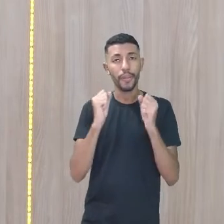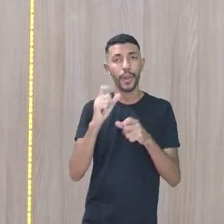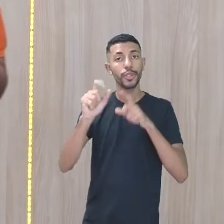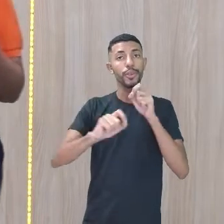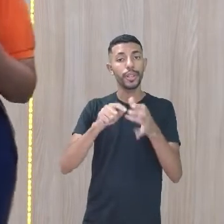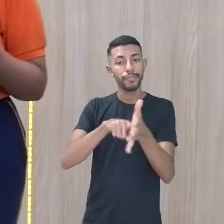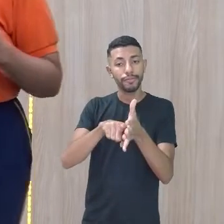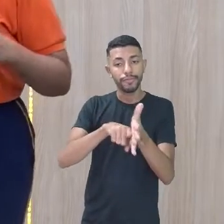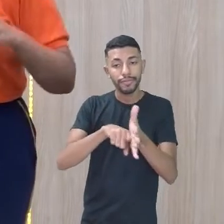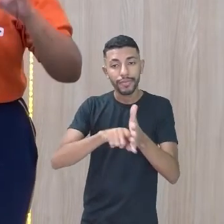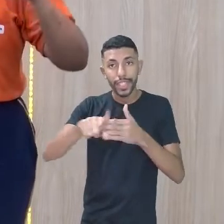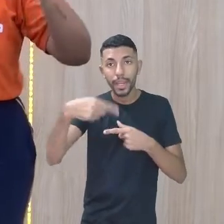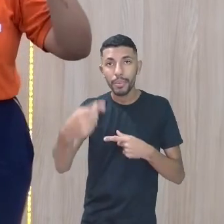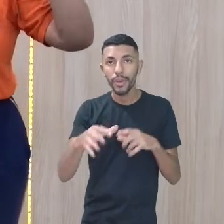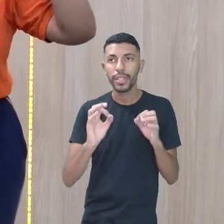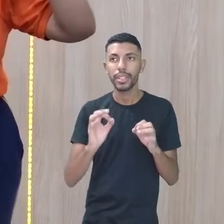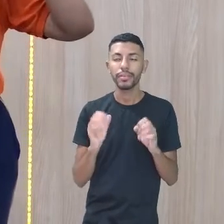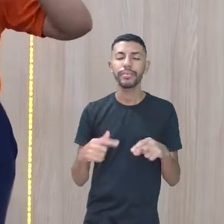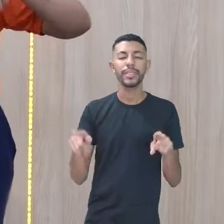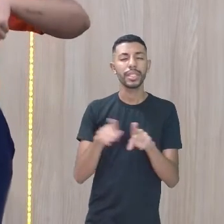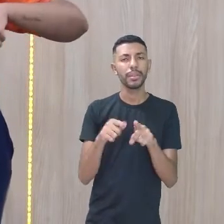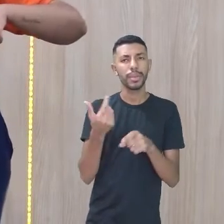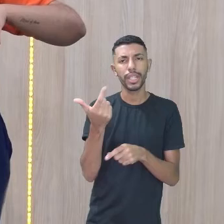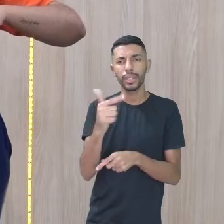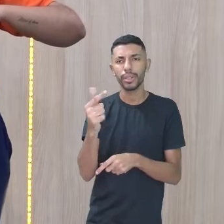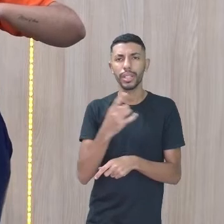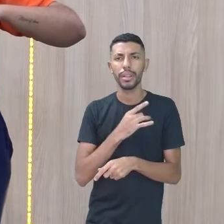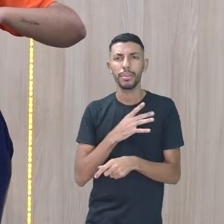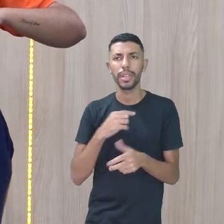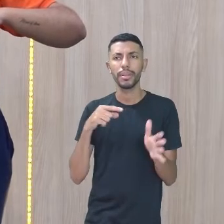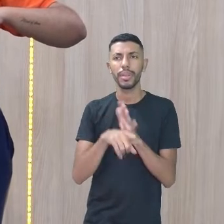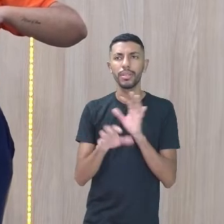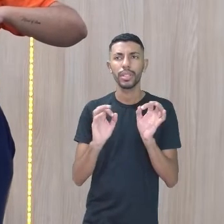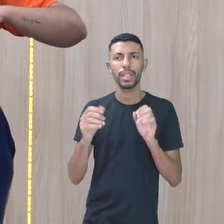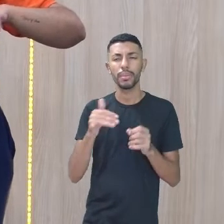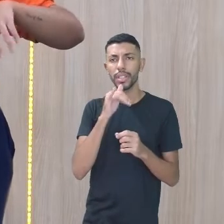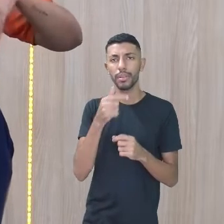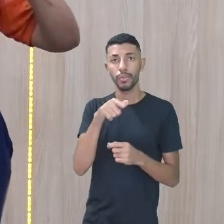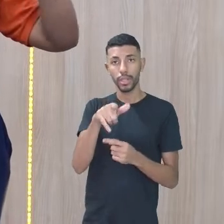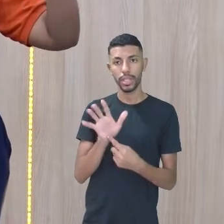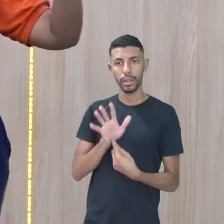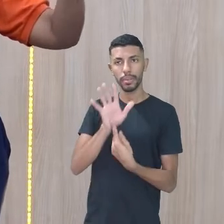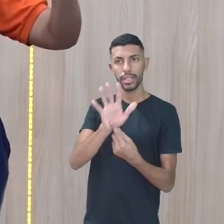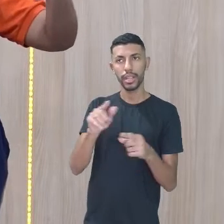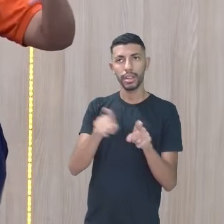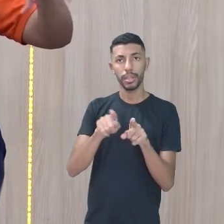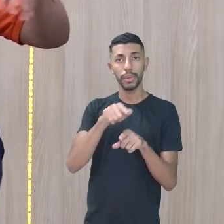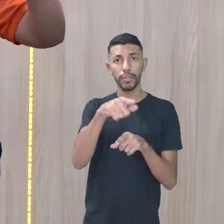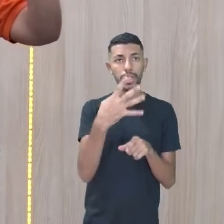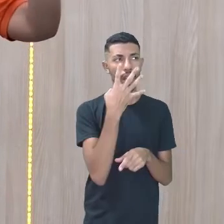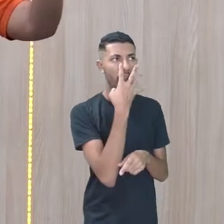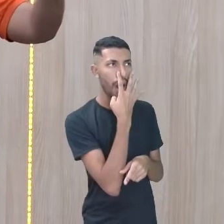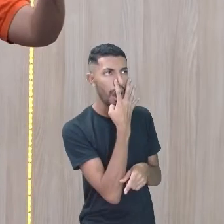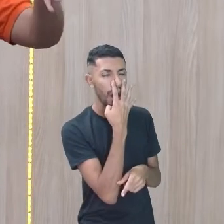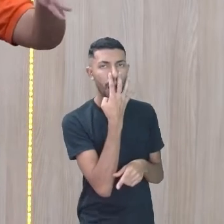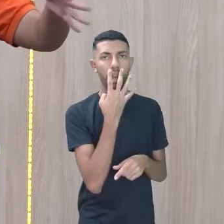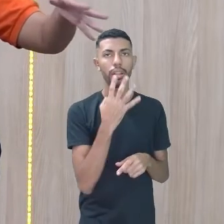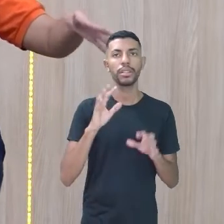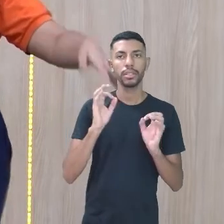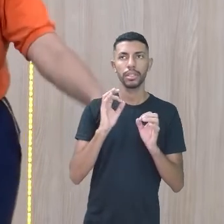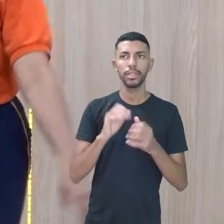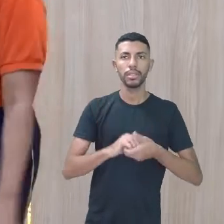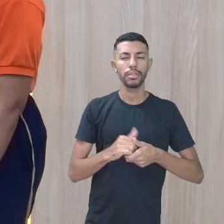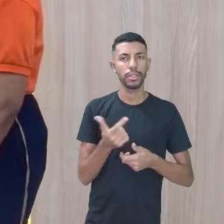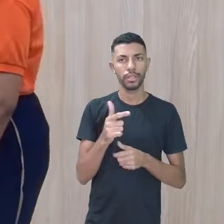de fazer perguntas, tanto quando você estiver apresentando o gênero oral, quanto quando você estiver só